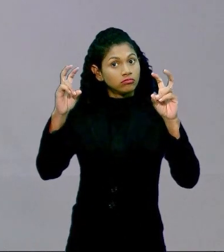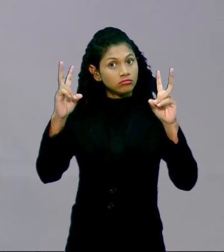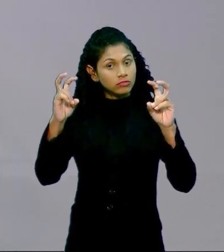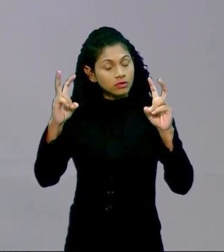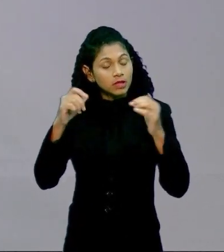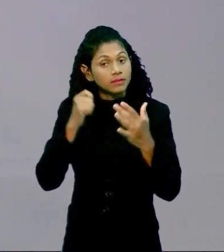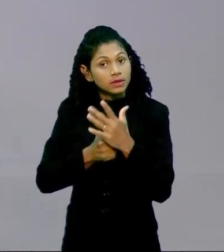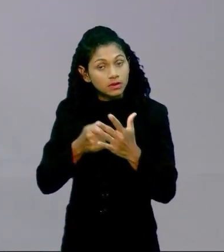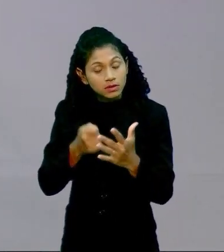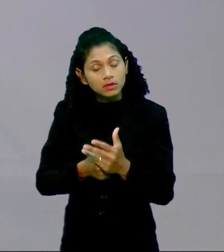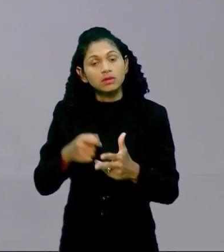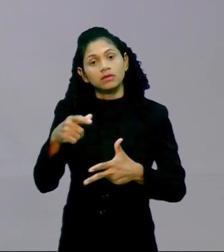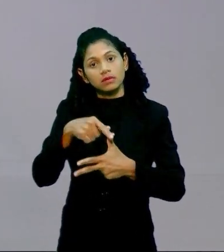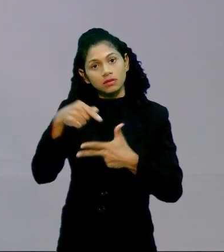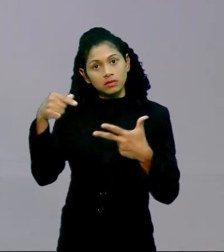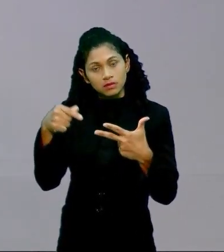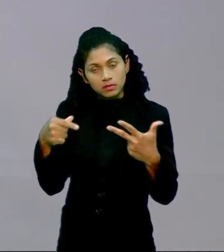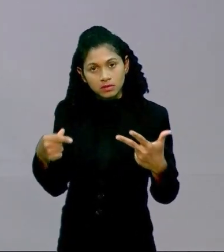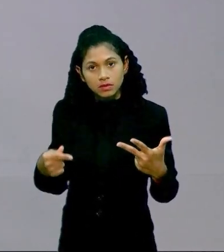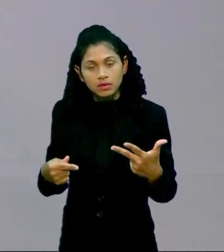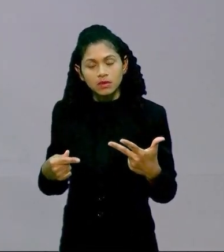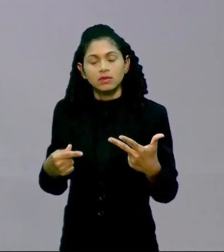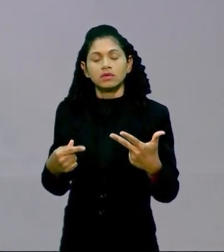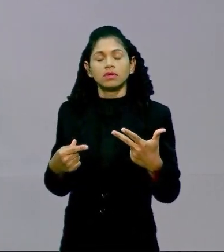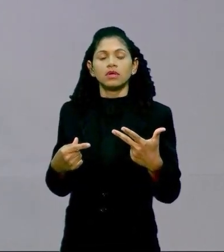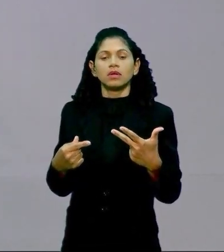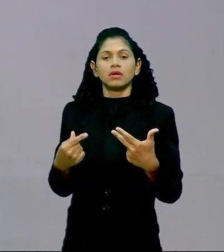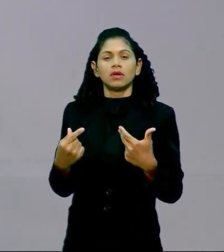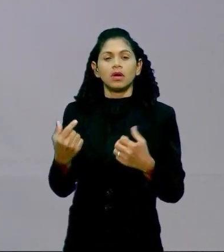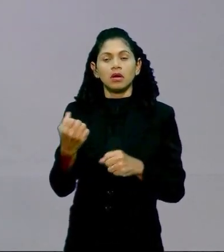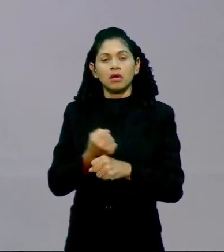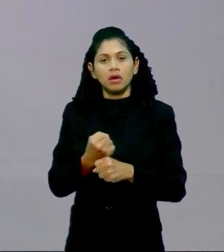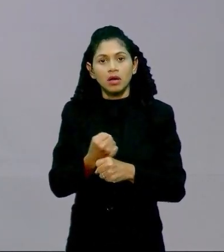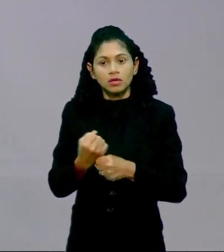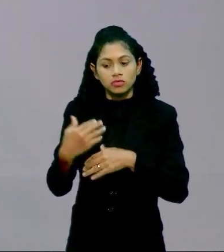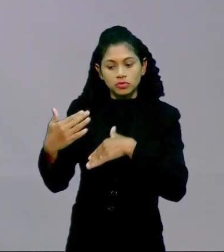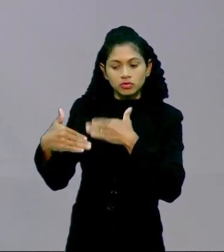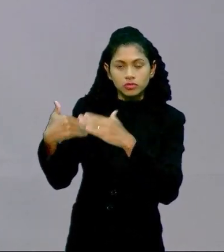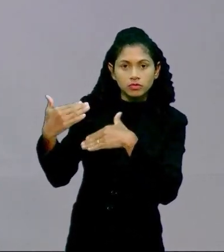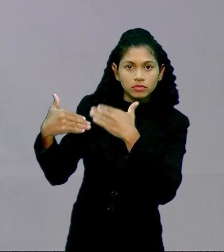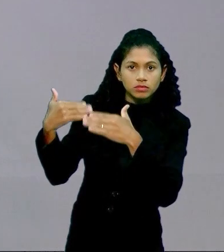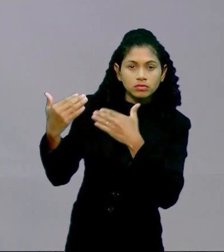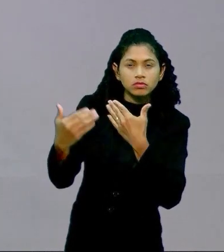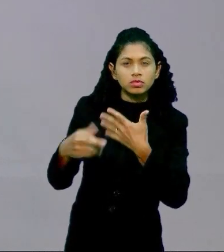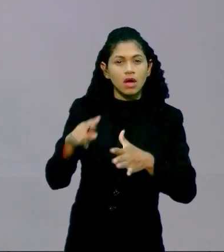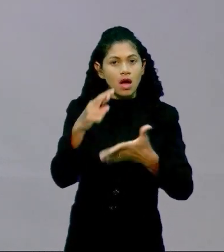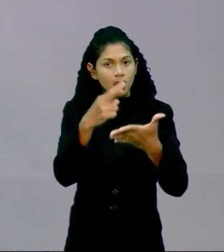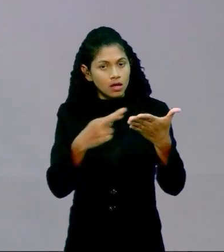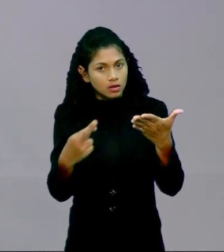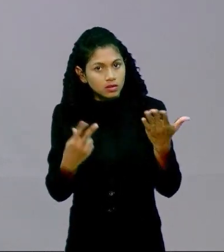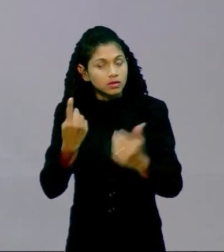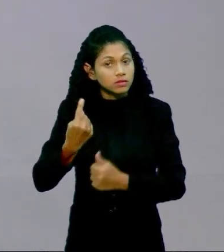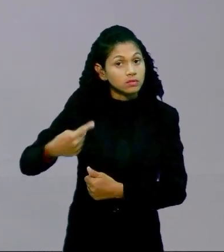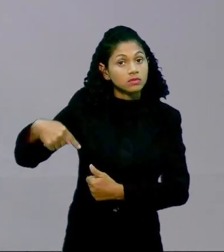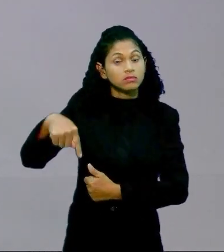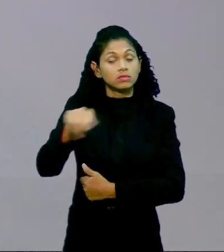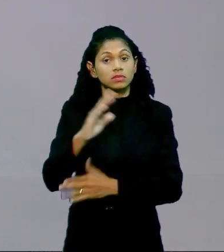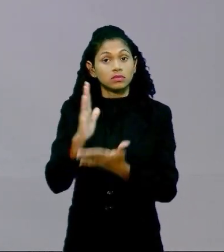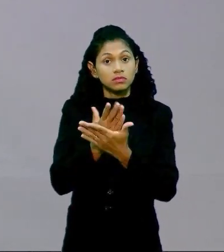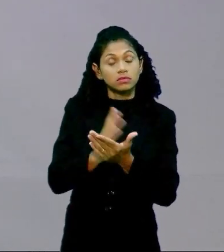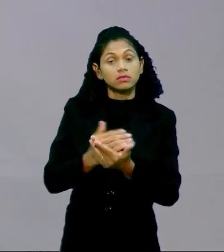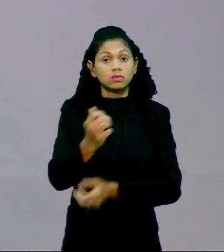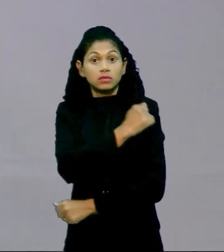de Enem, né? Em ano de aprender também e desenvolver a redação de vocês. Então, alguns